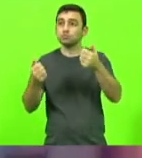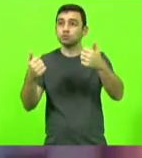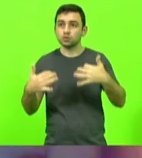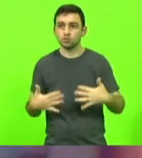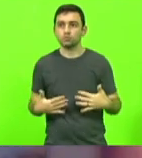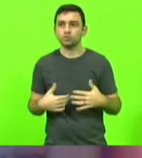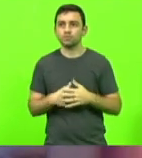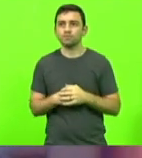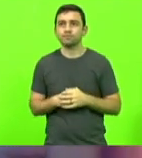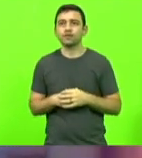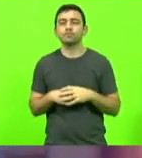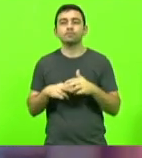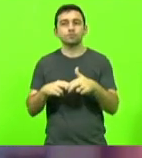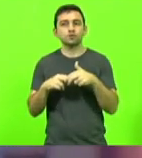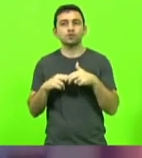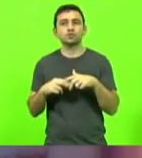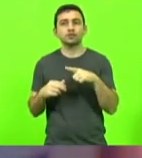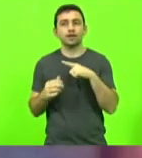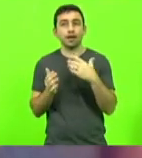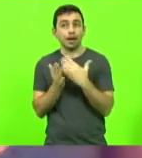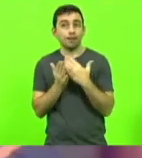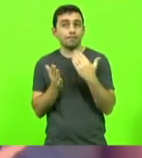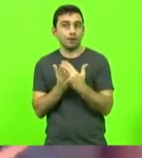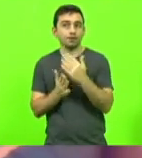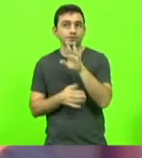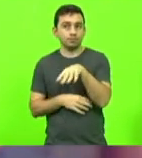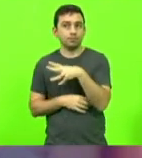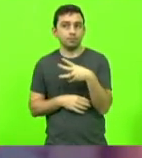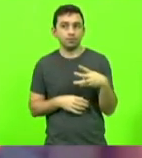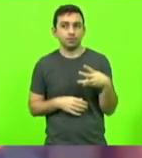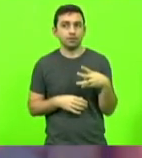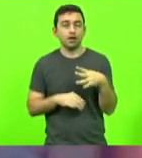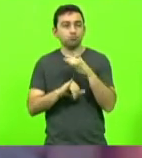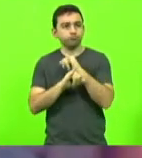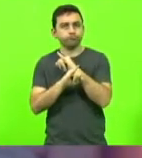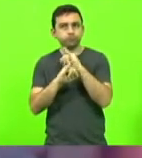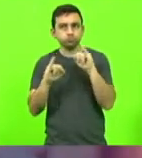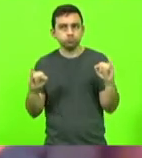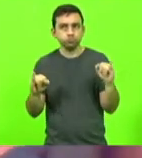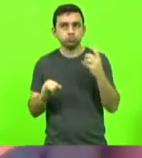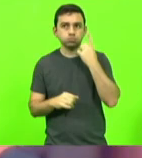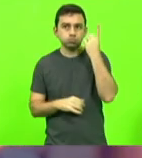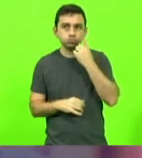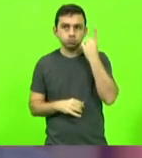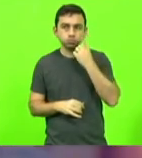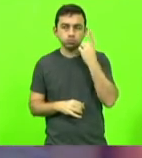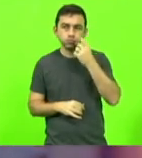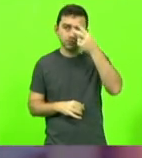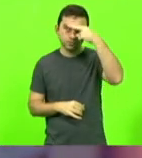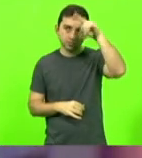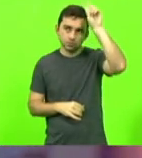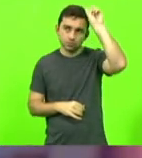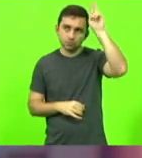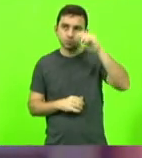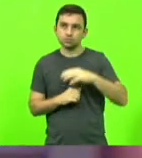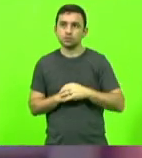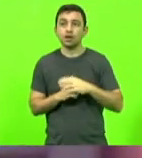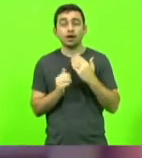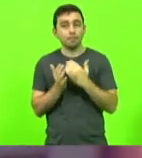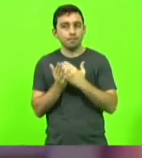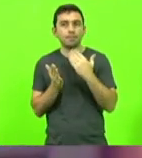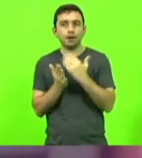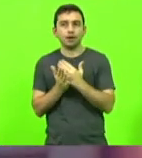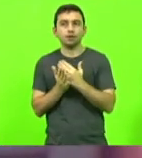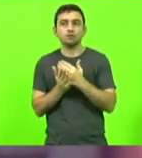isso, nós temos, além daquela tabela que foi anunciada pelo deputado Vicente Caropreso, mais uma previsão de